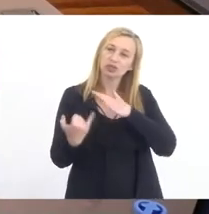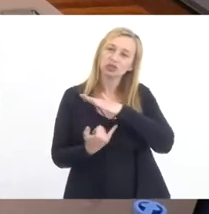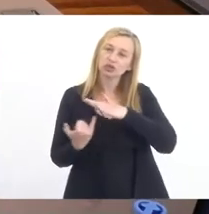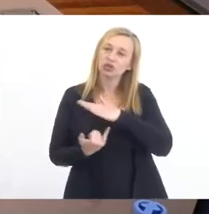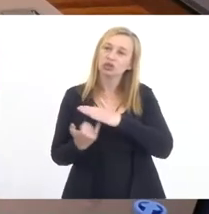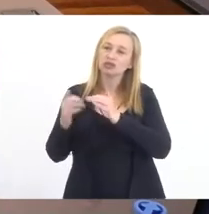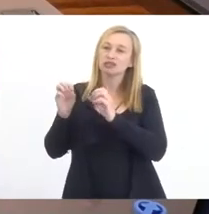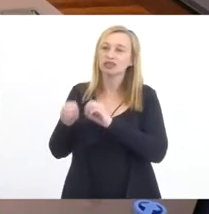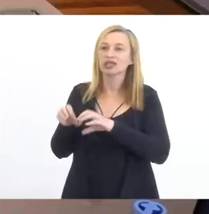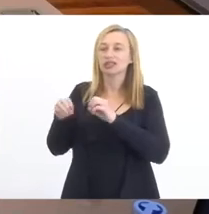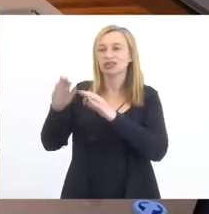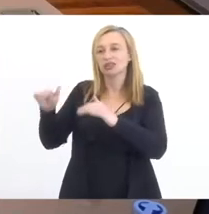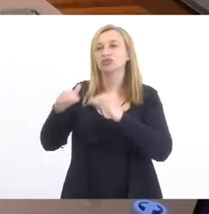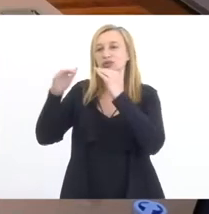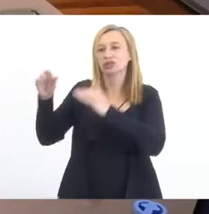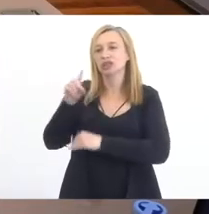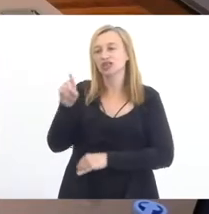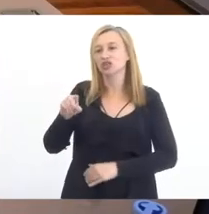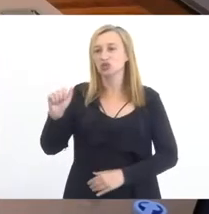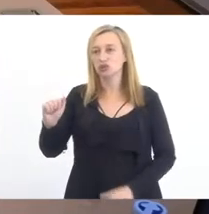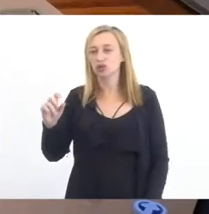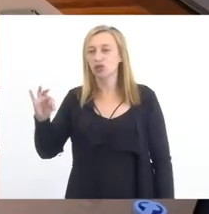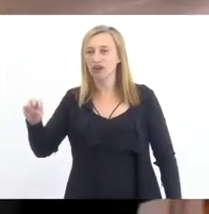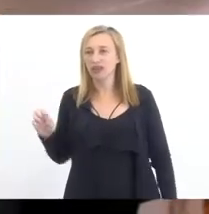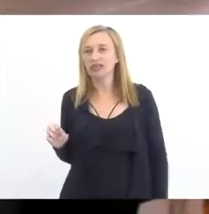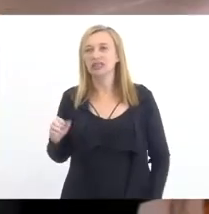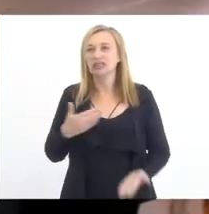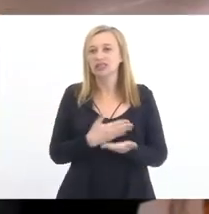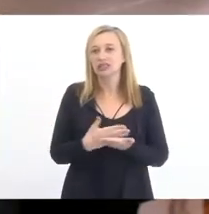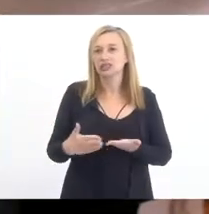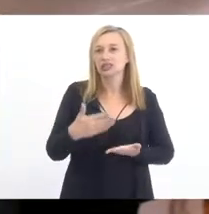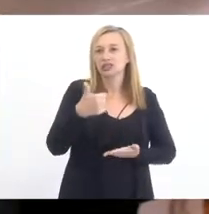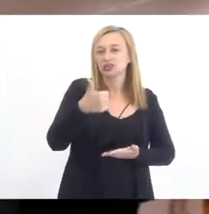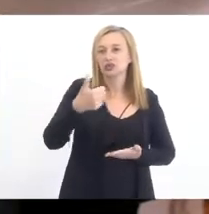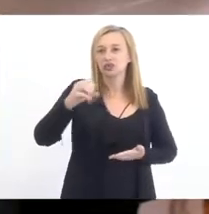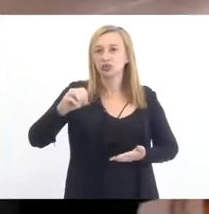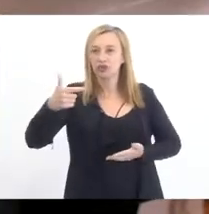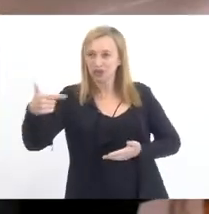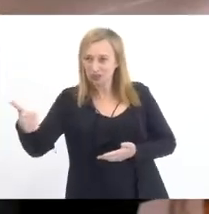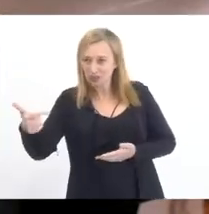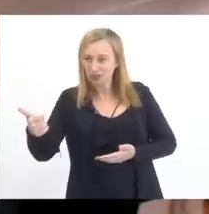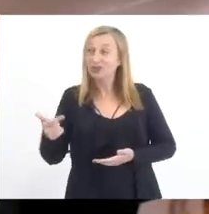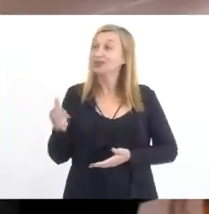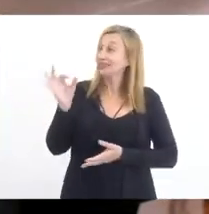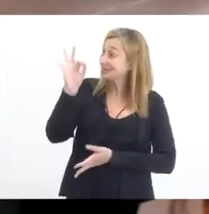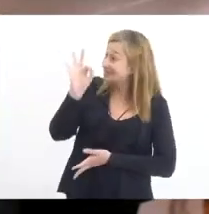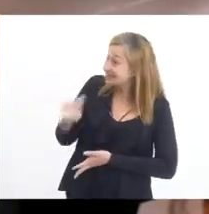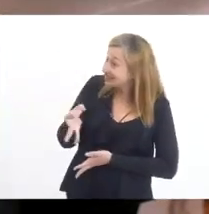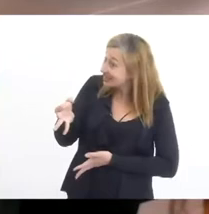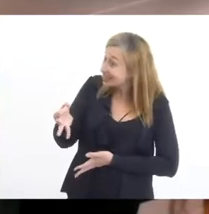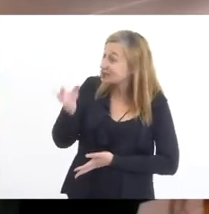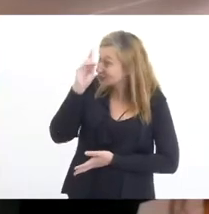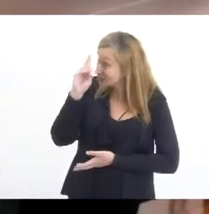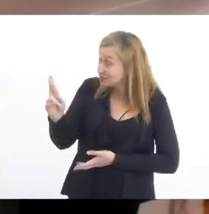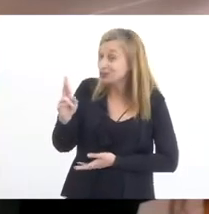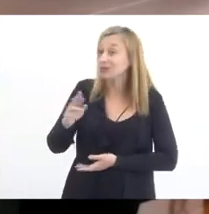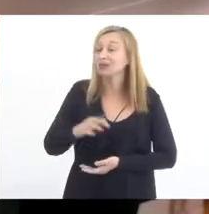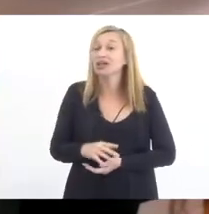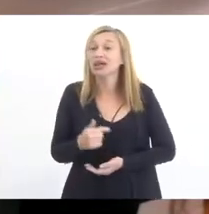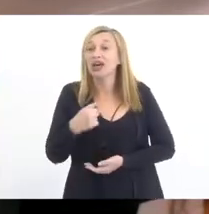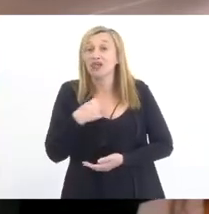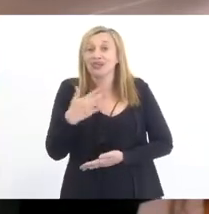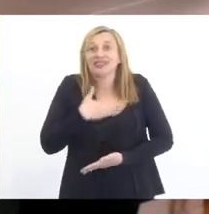ensino superior na Zona Oeste, né, ela iniciou em 2002, isso está coberto de razão. Eu